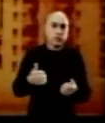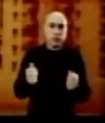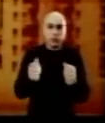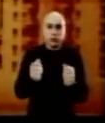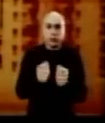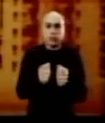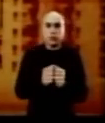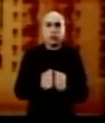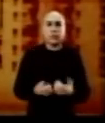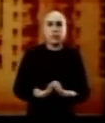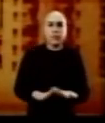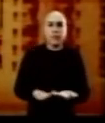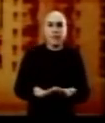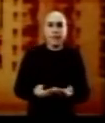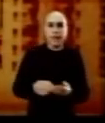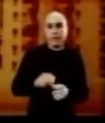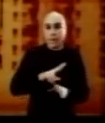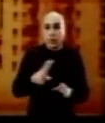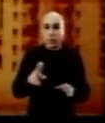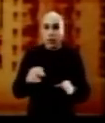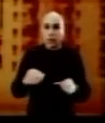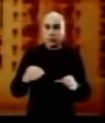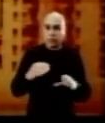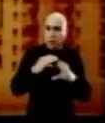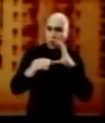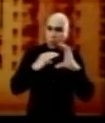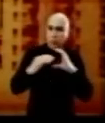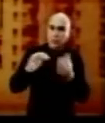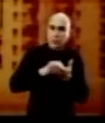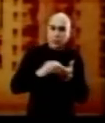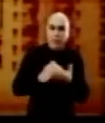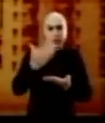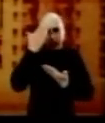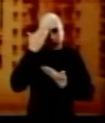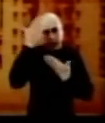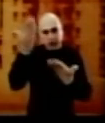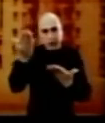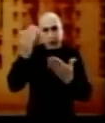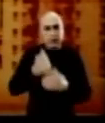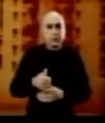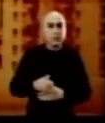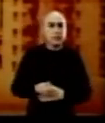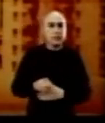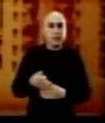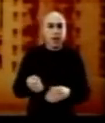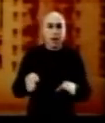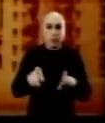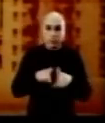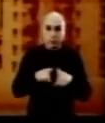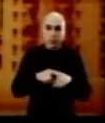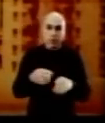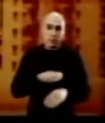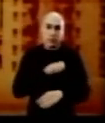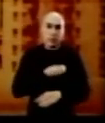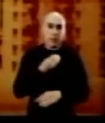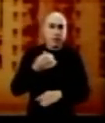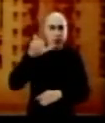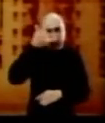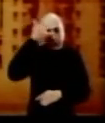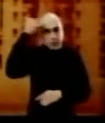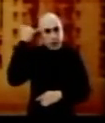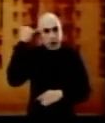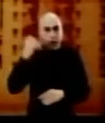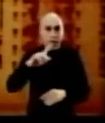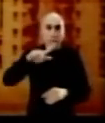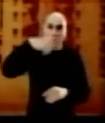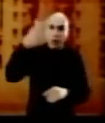Fátima. E em nome da Secretaria de Comunicação, agradeço mais uma vez a participação da Andréia, lembrando que a